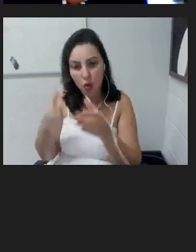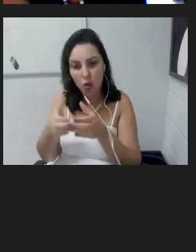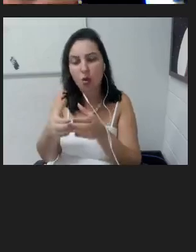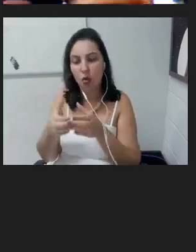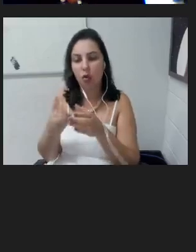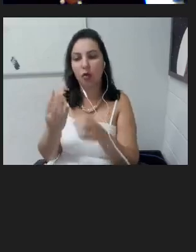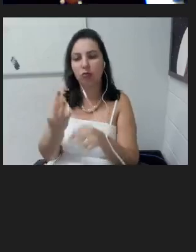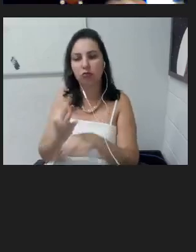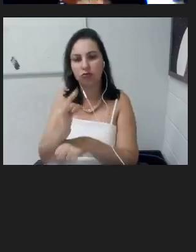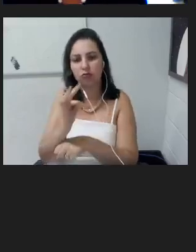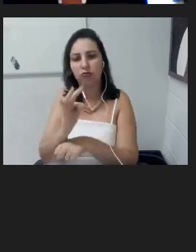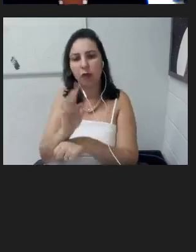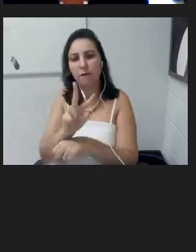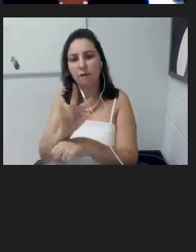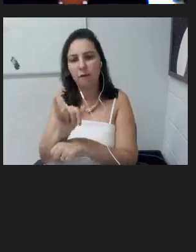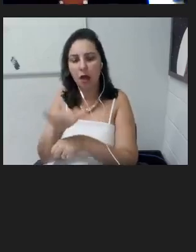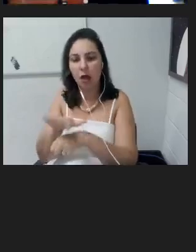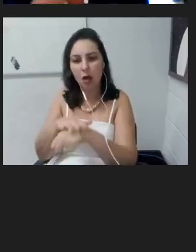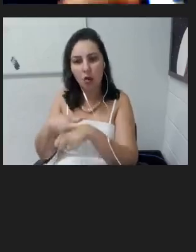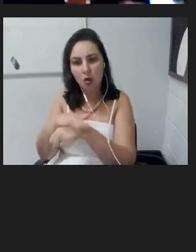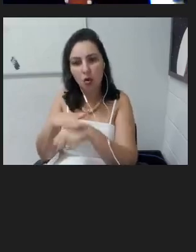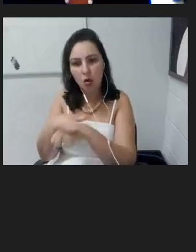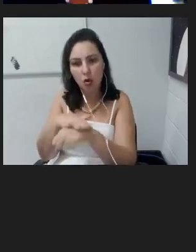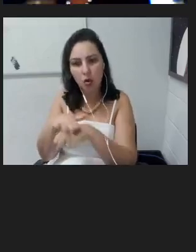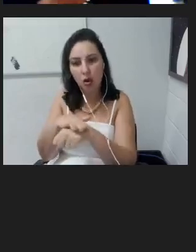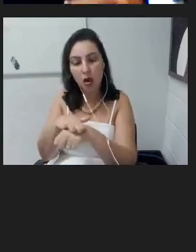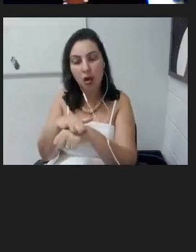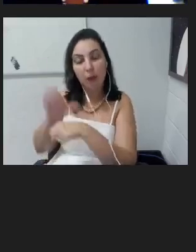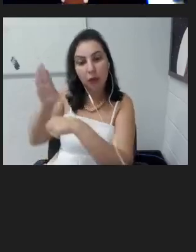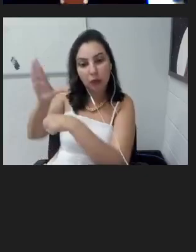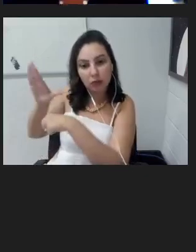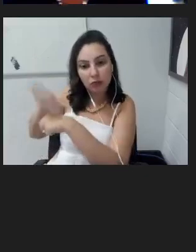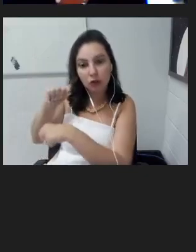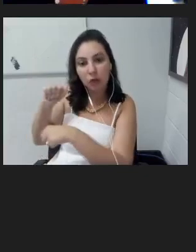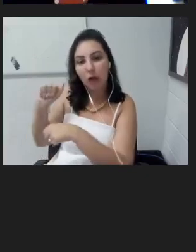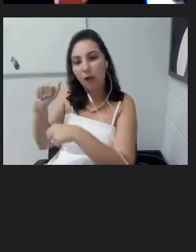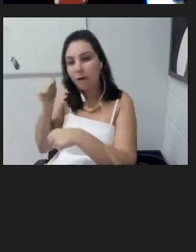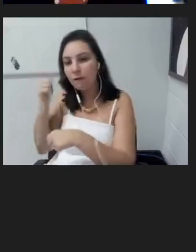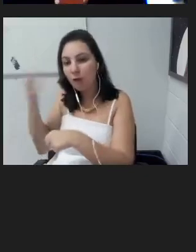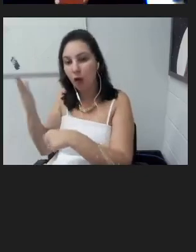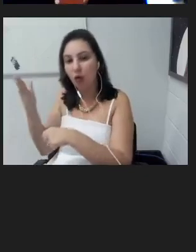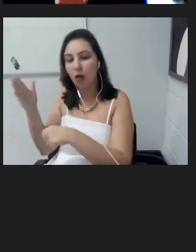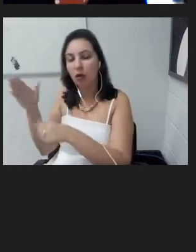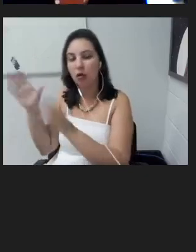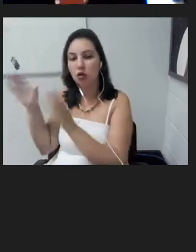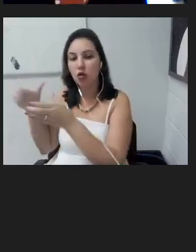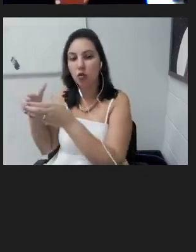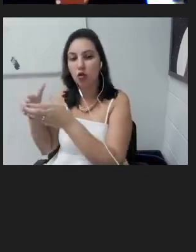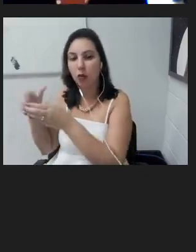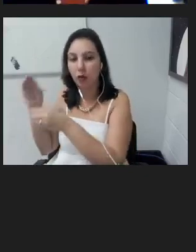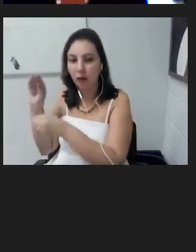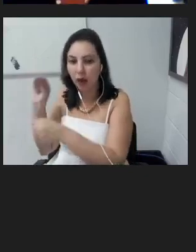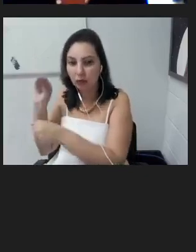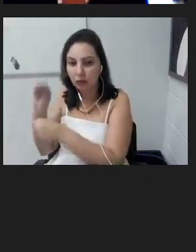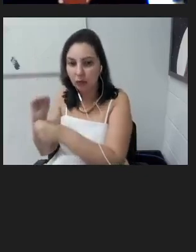conversa para fazer, para se acionar essa rede protetiva externa.